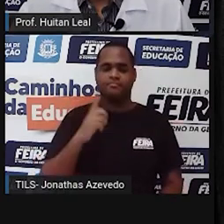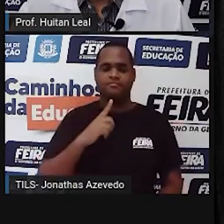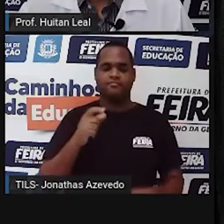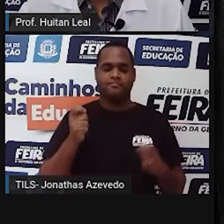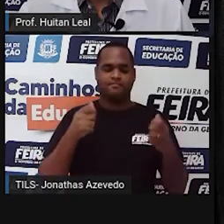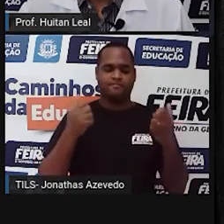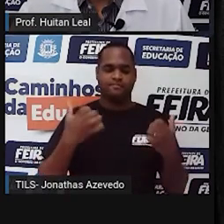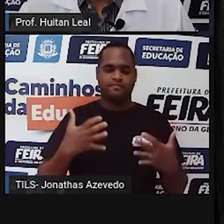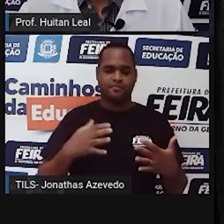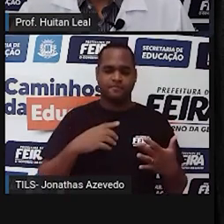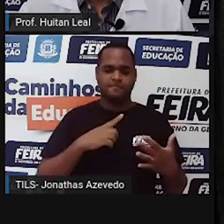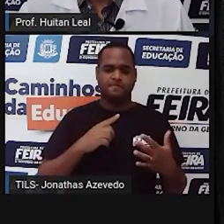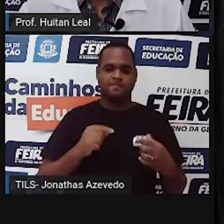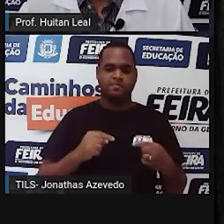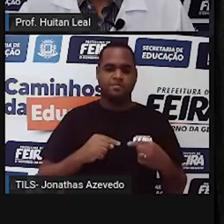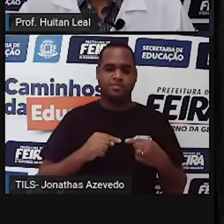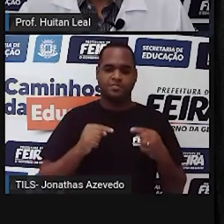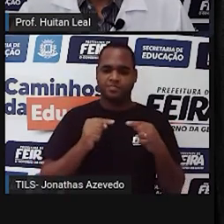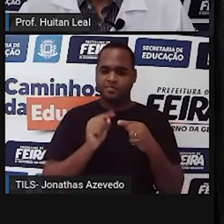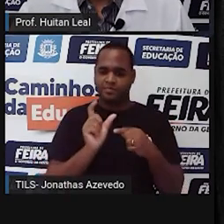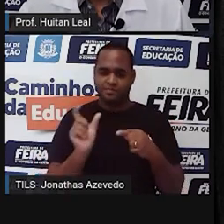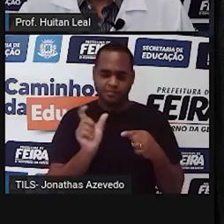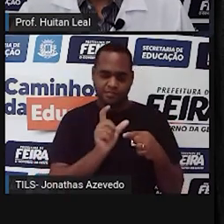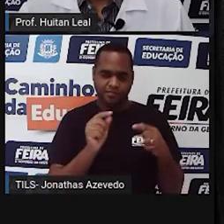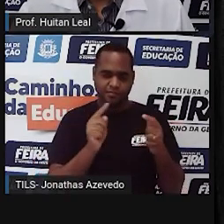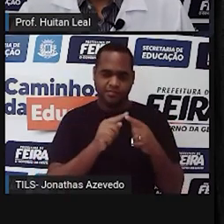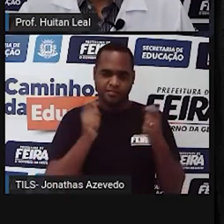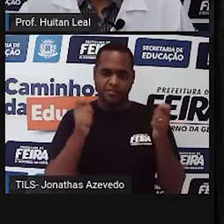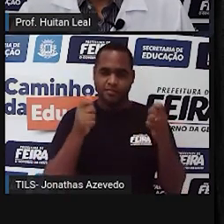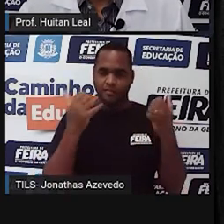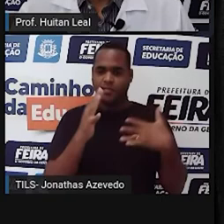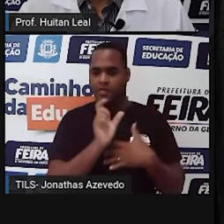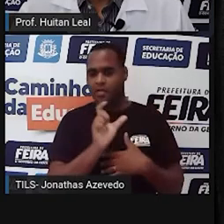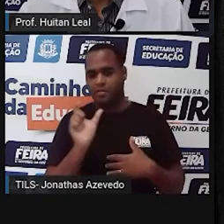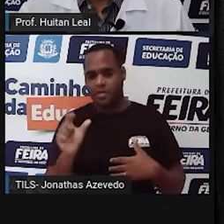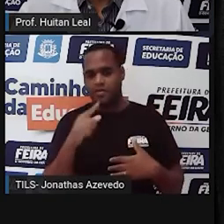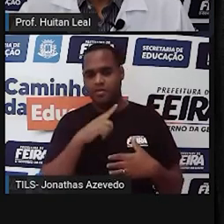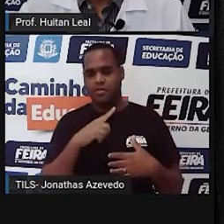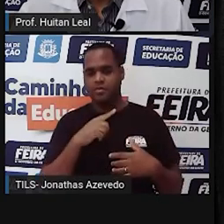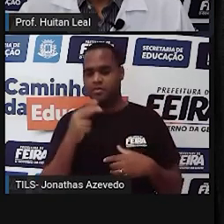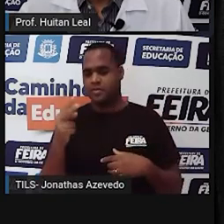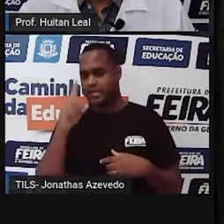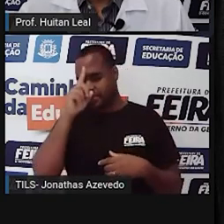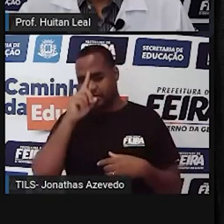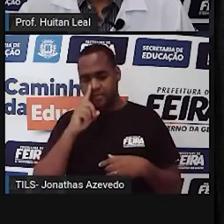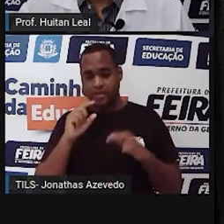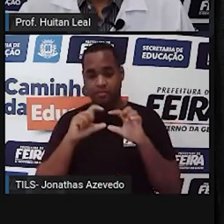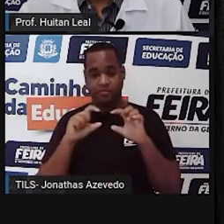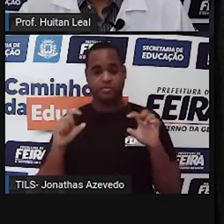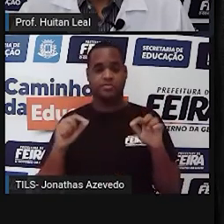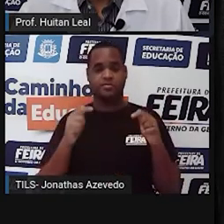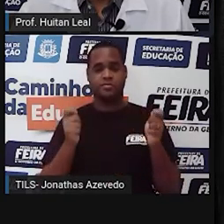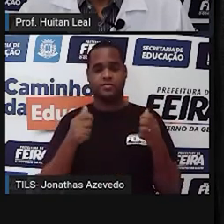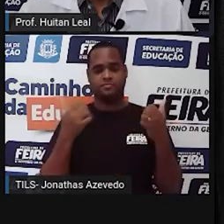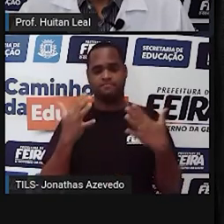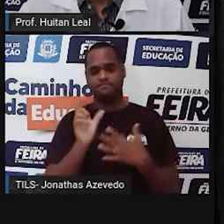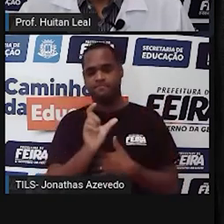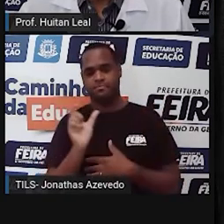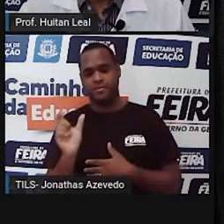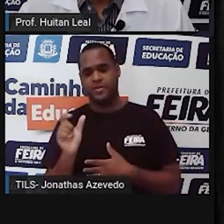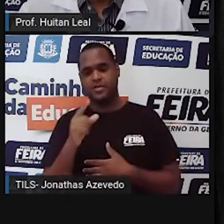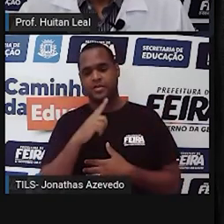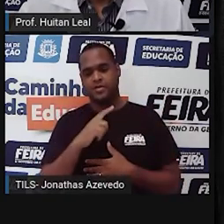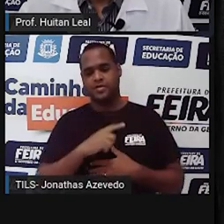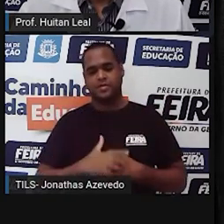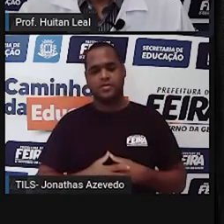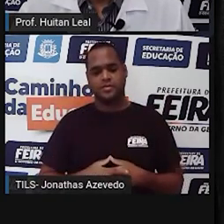uma forma sintética, quando eu acrescento o sufixo aqui, essa partezinha amarela, que é um pedaço da palavra, que é